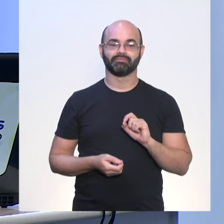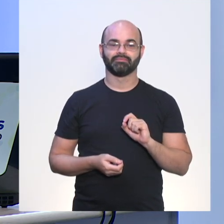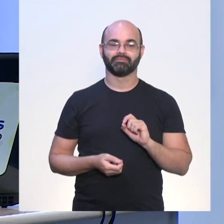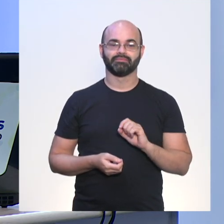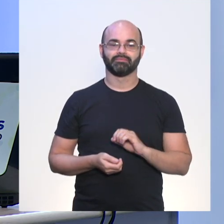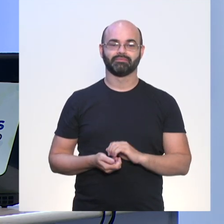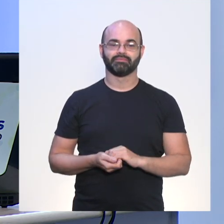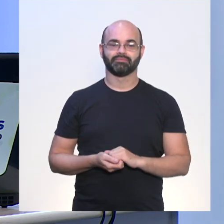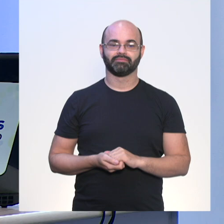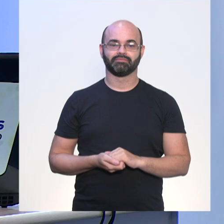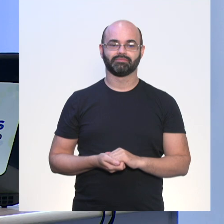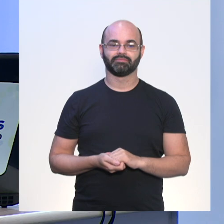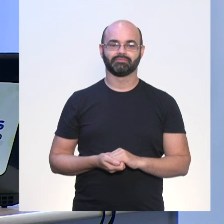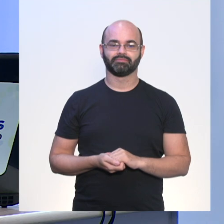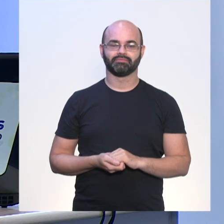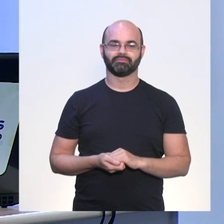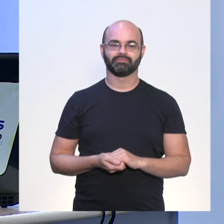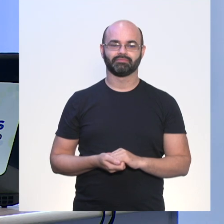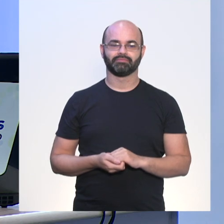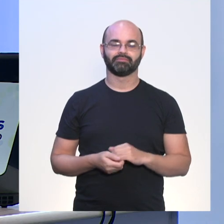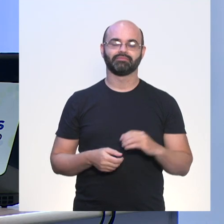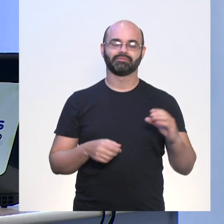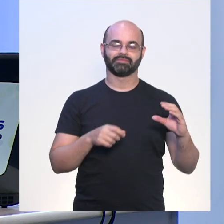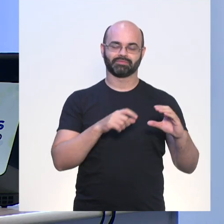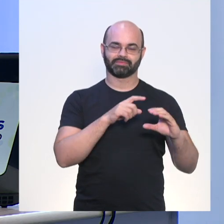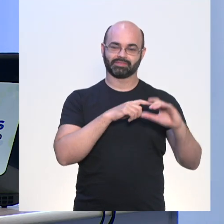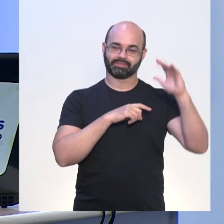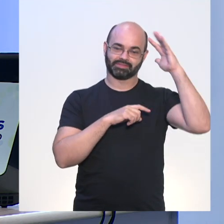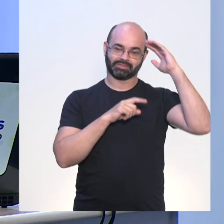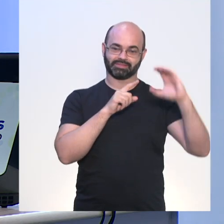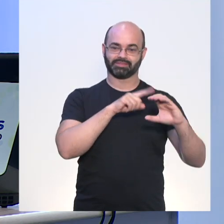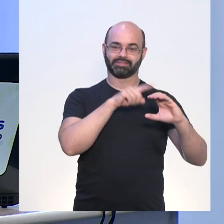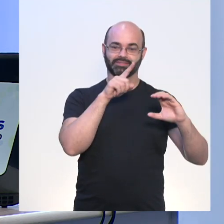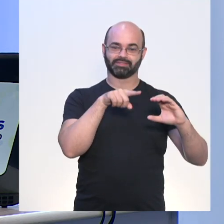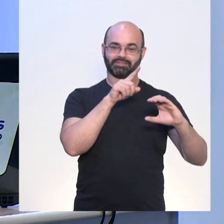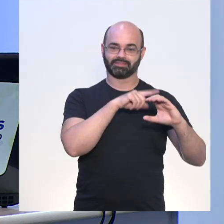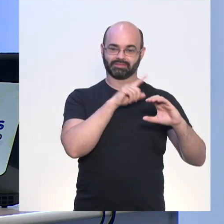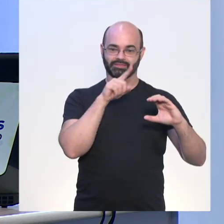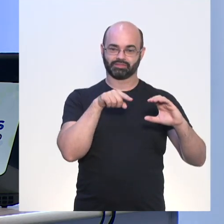possibilidade de que uma teoria científica seja falsa.